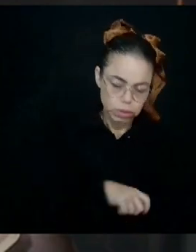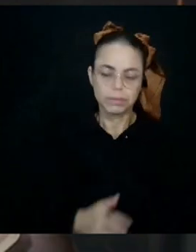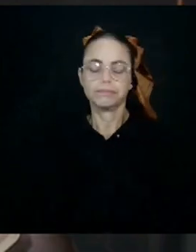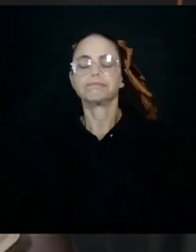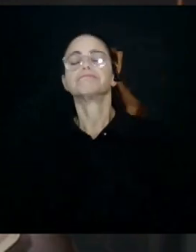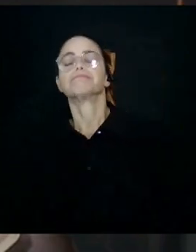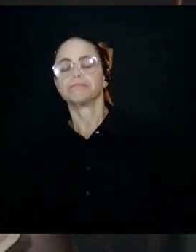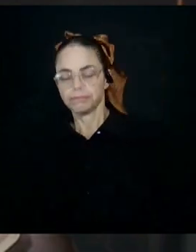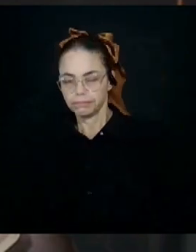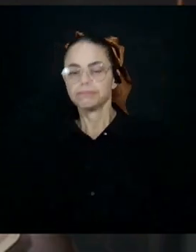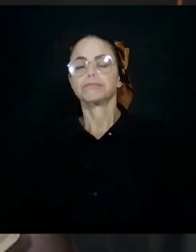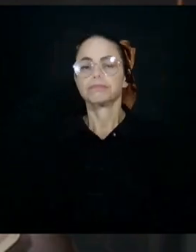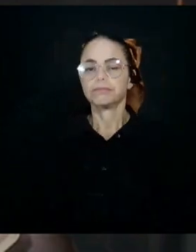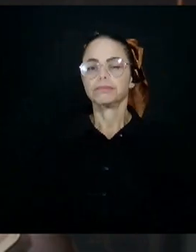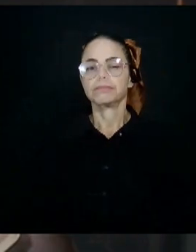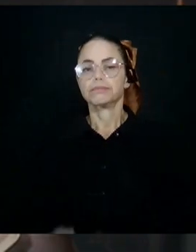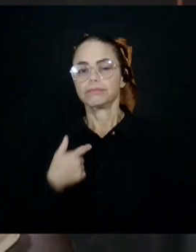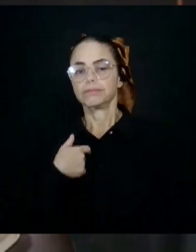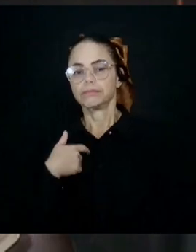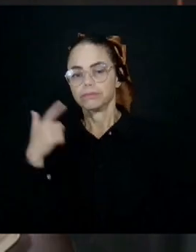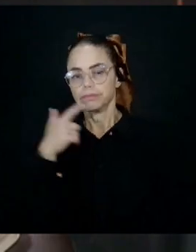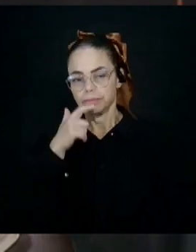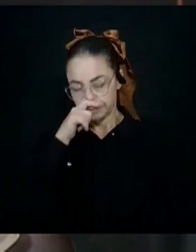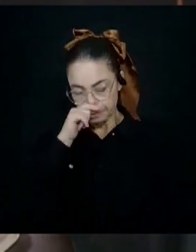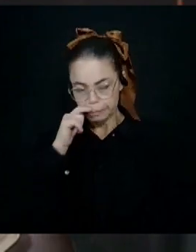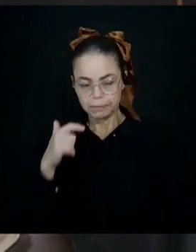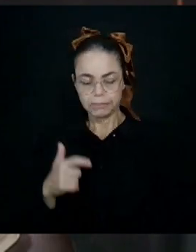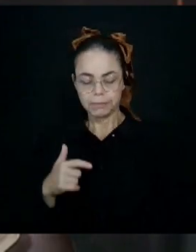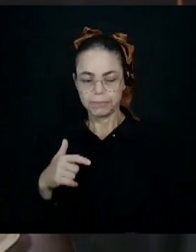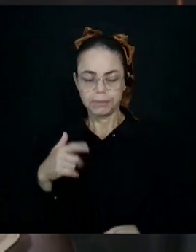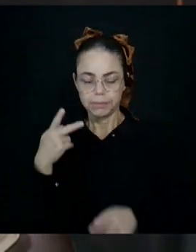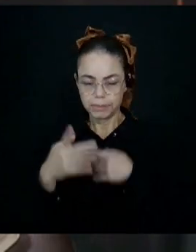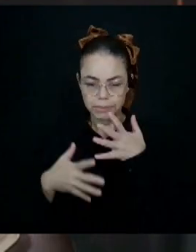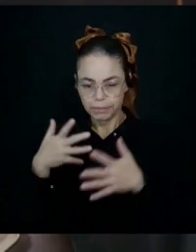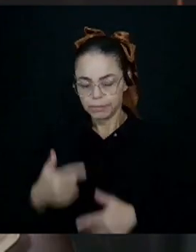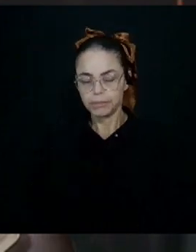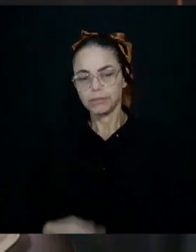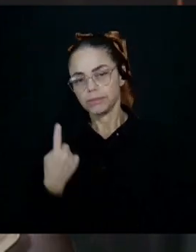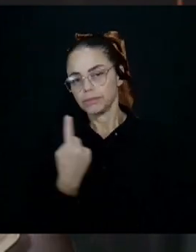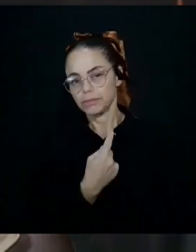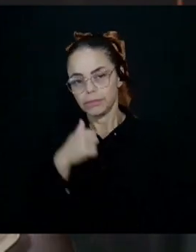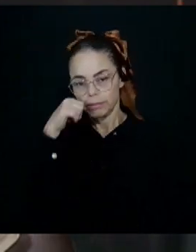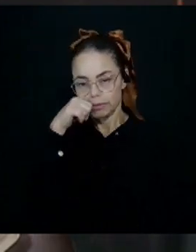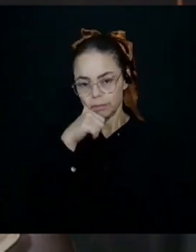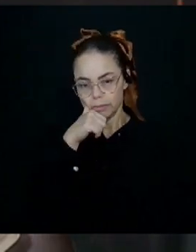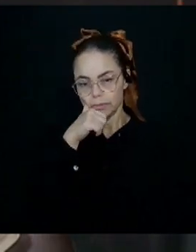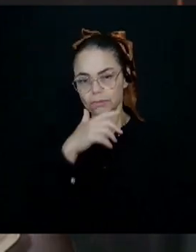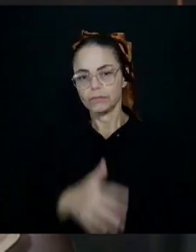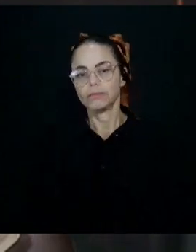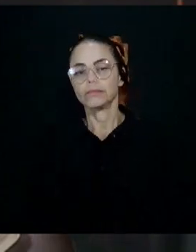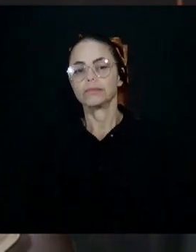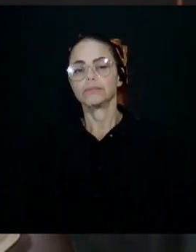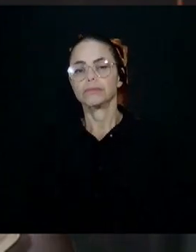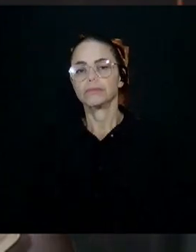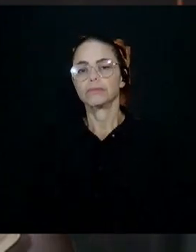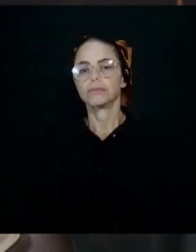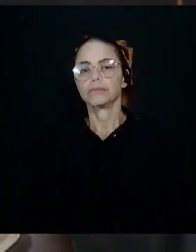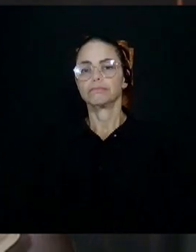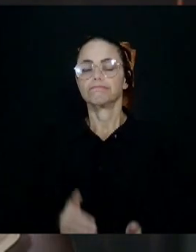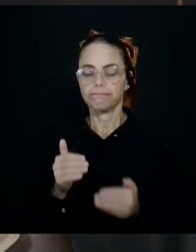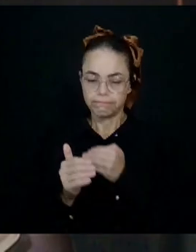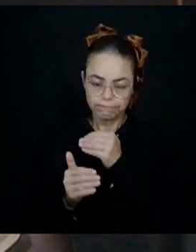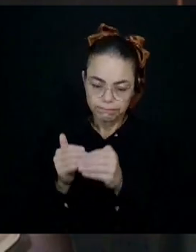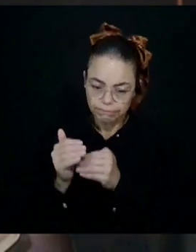E eu costumo falar, né, que nós mulheres, nós com o tempo, todas